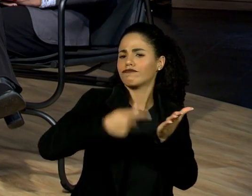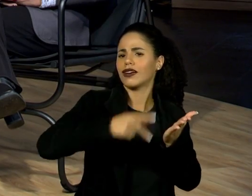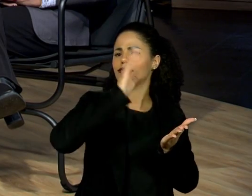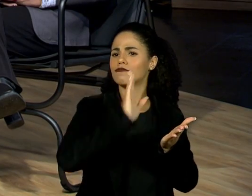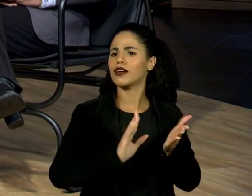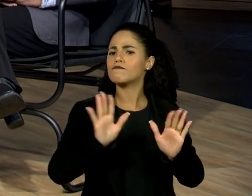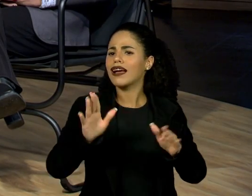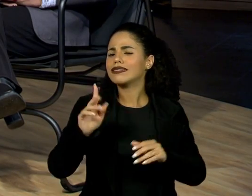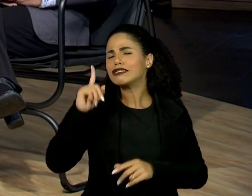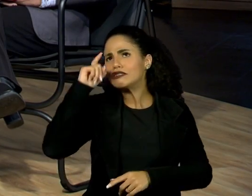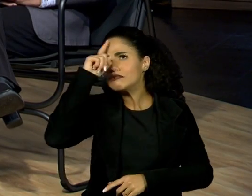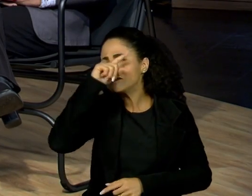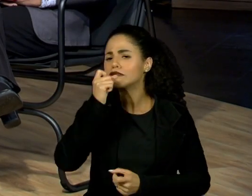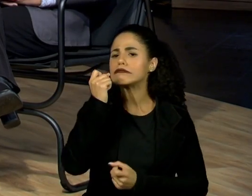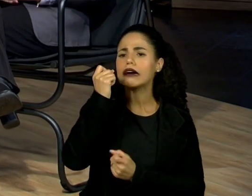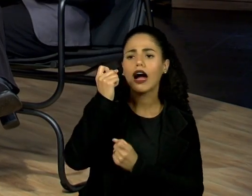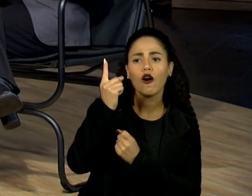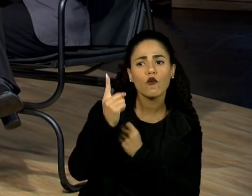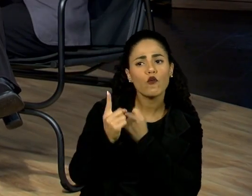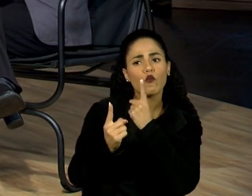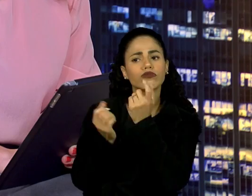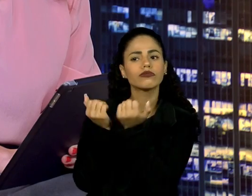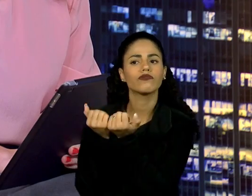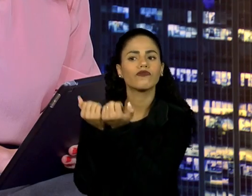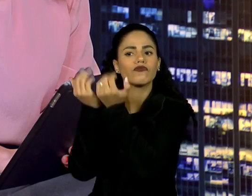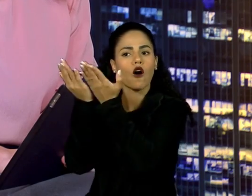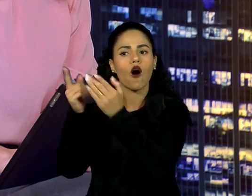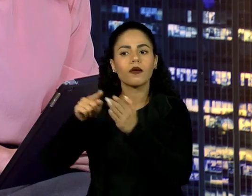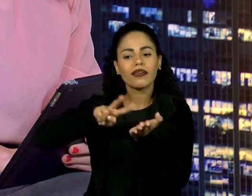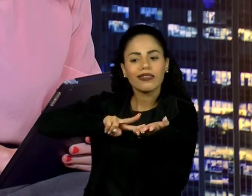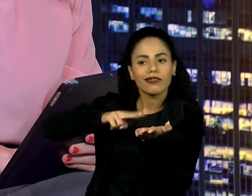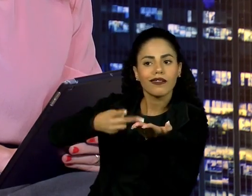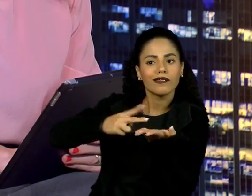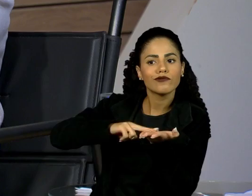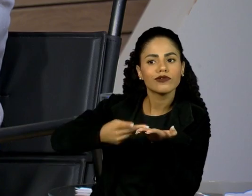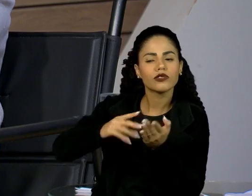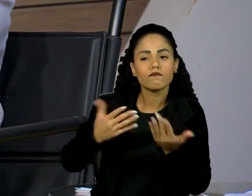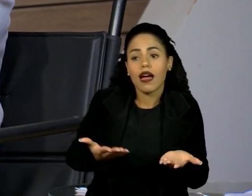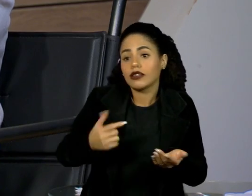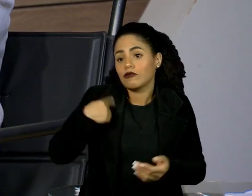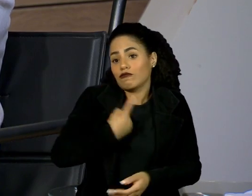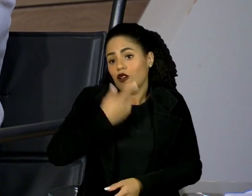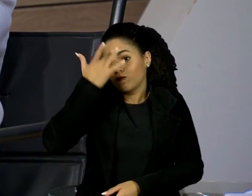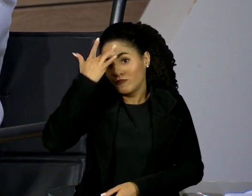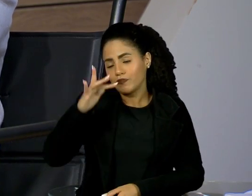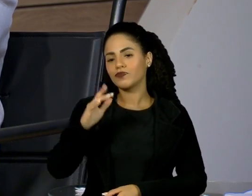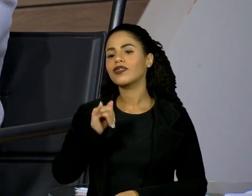dificilmente chega. Tem autores que são publicados e traduzidos que a gente também não sabe. Sim. Esses dias eu